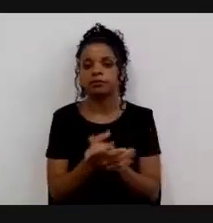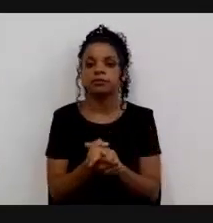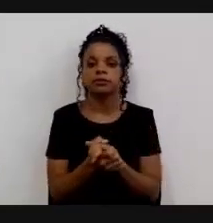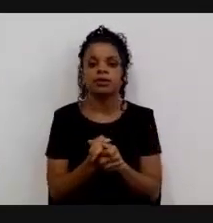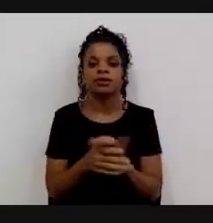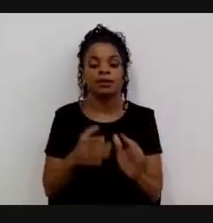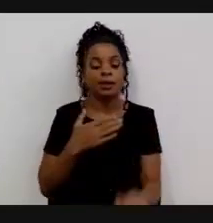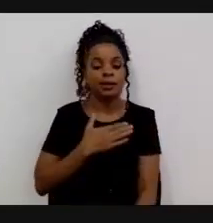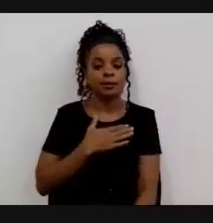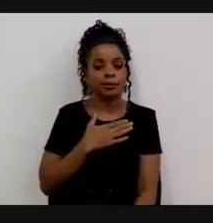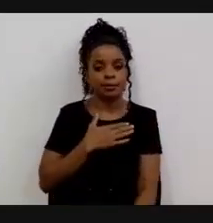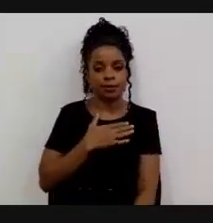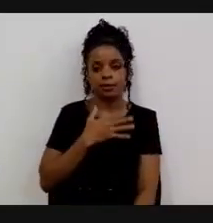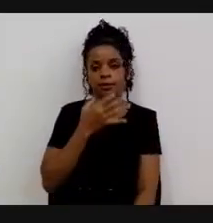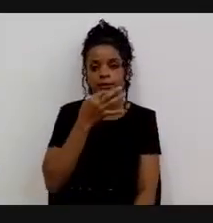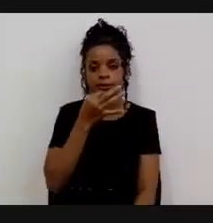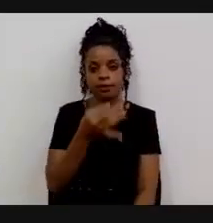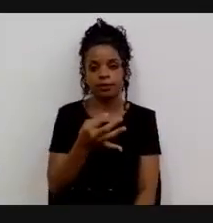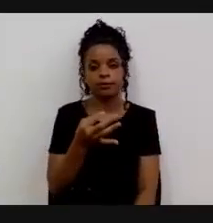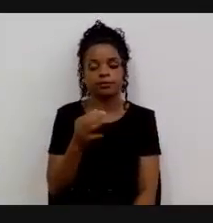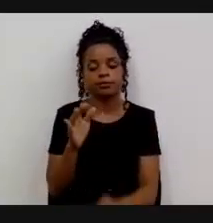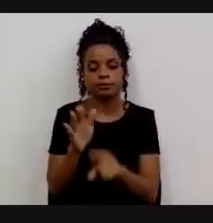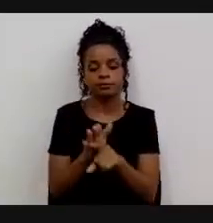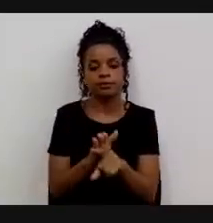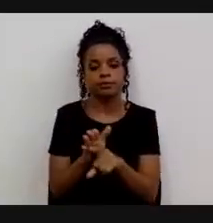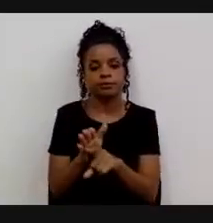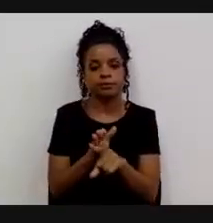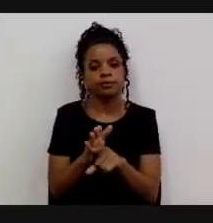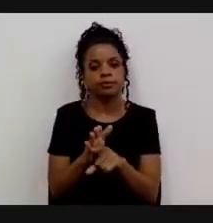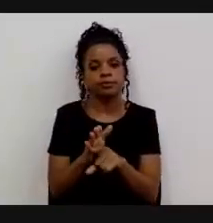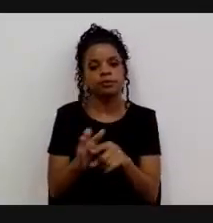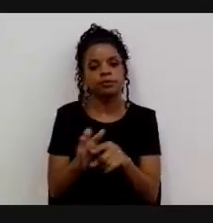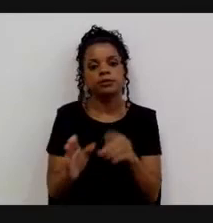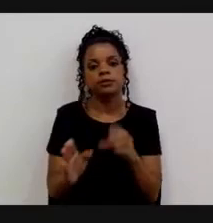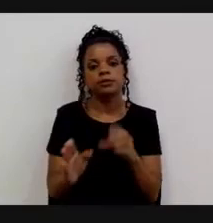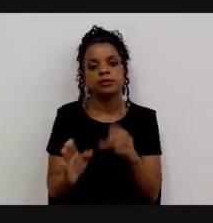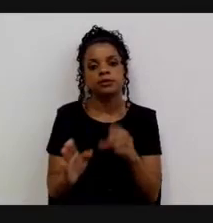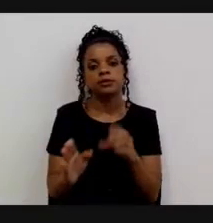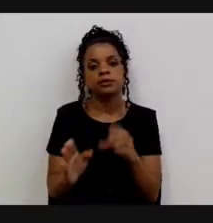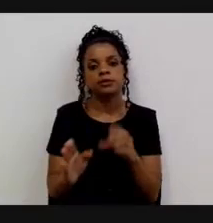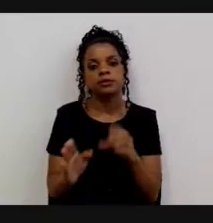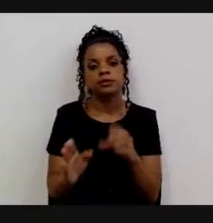para fazer essa pesquisa, eu me encontrei com muito...